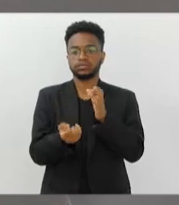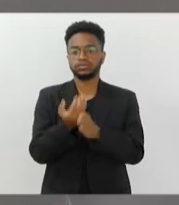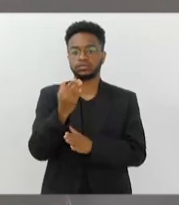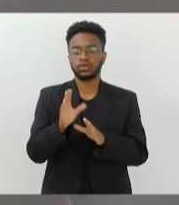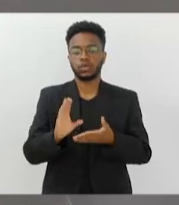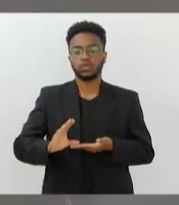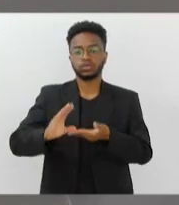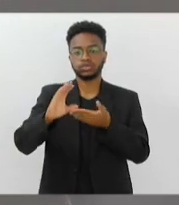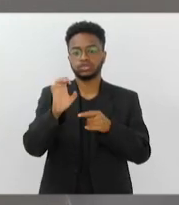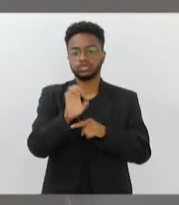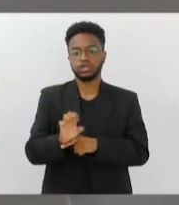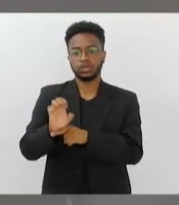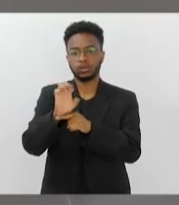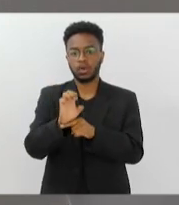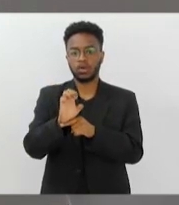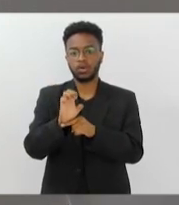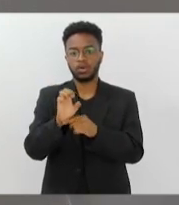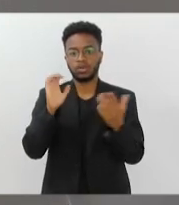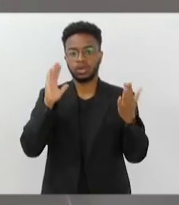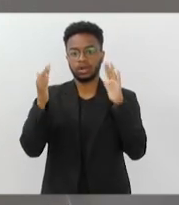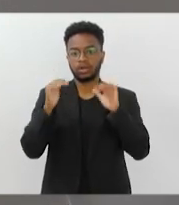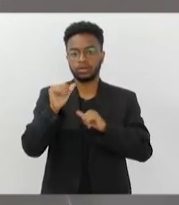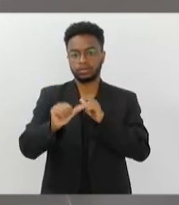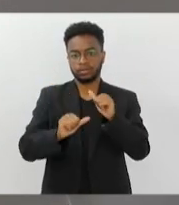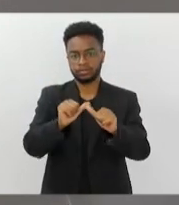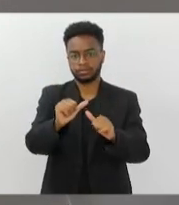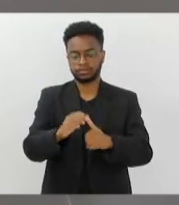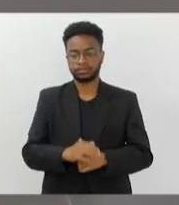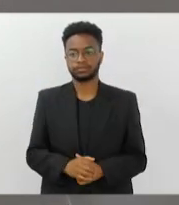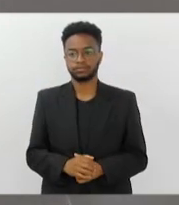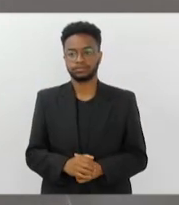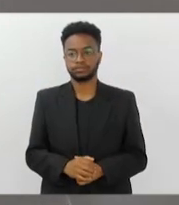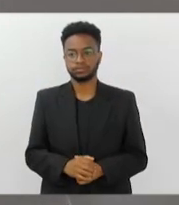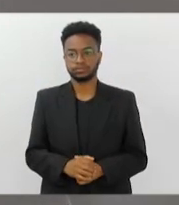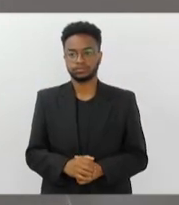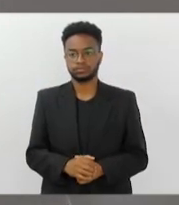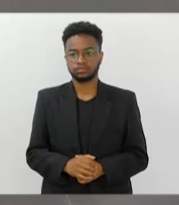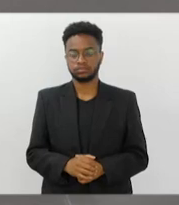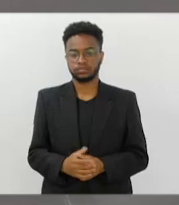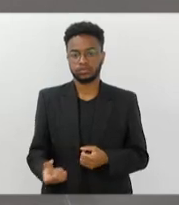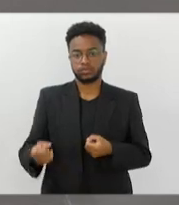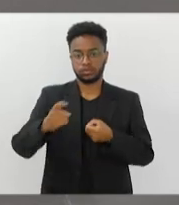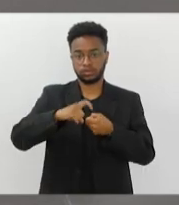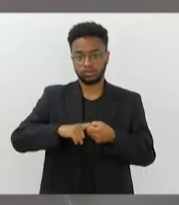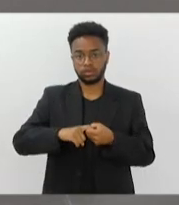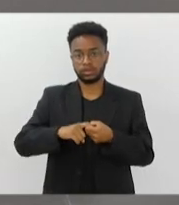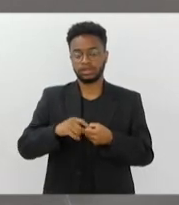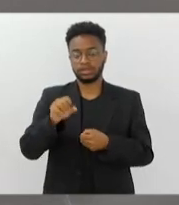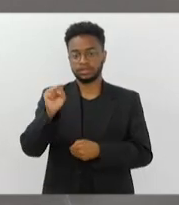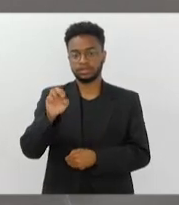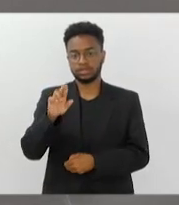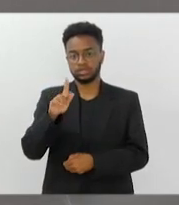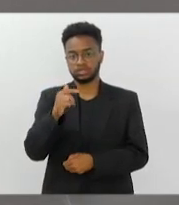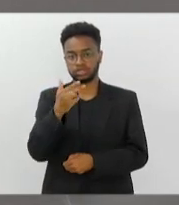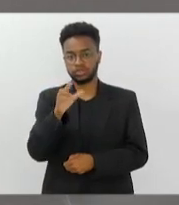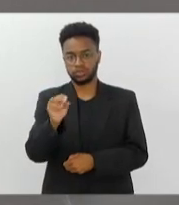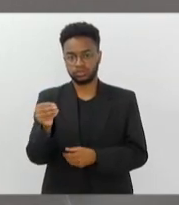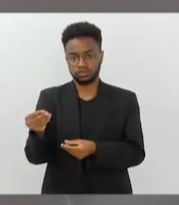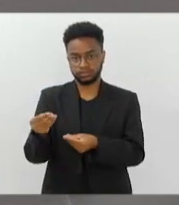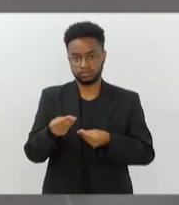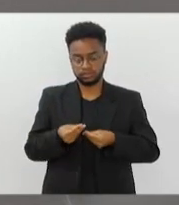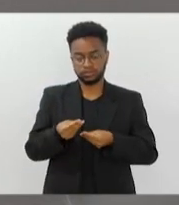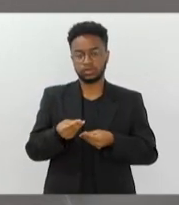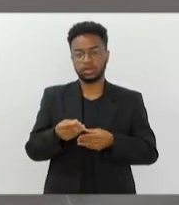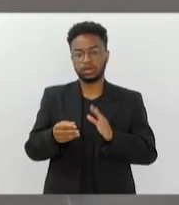Conselho Estadual de Mudanças Climáticas. Foi devolvido o pedido de vista do doutor Serginho. Parecer